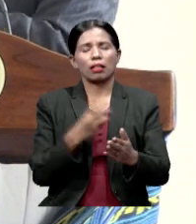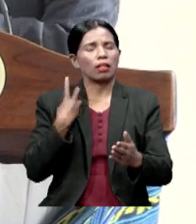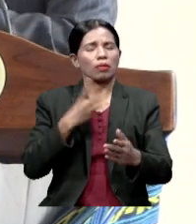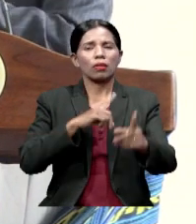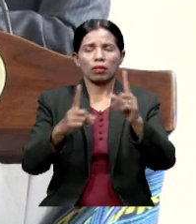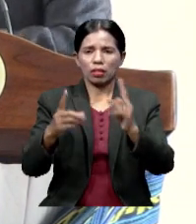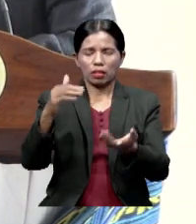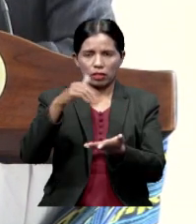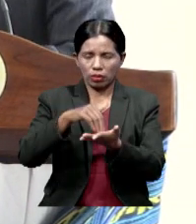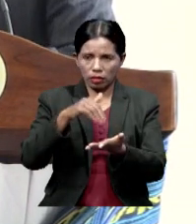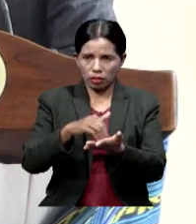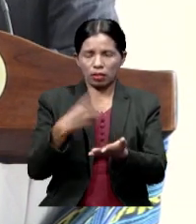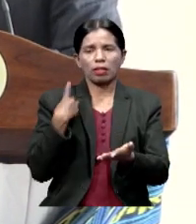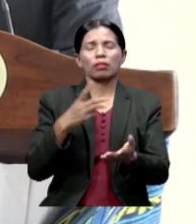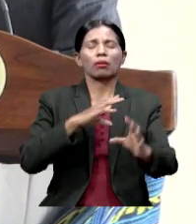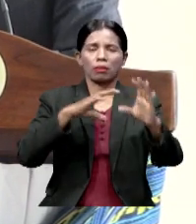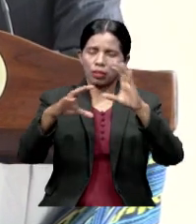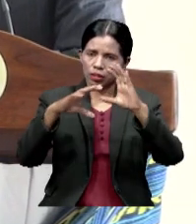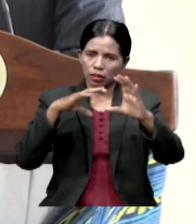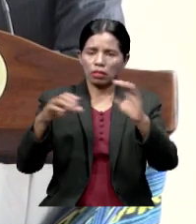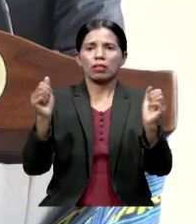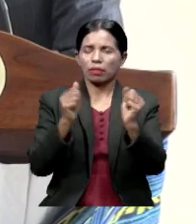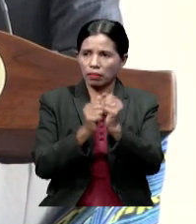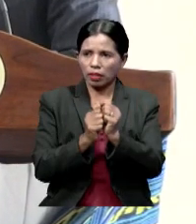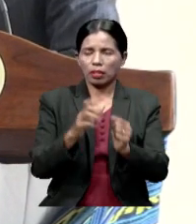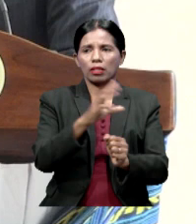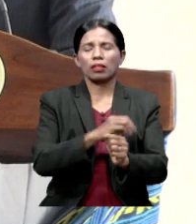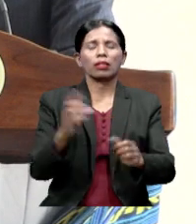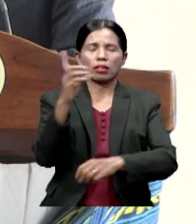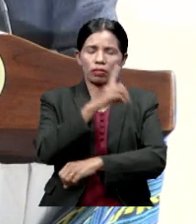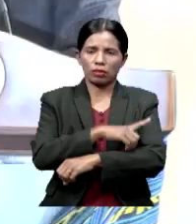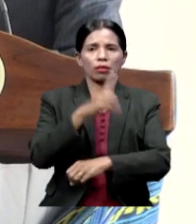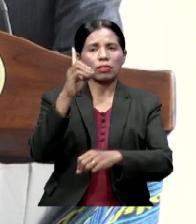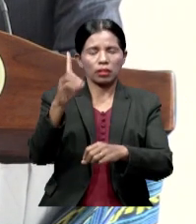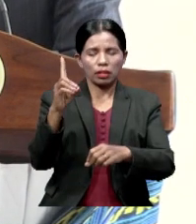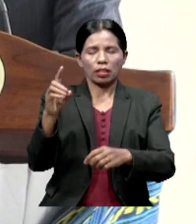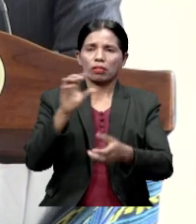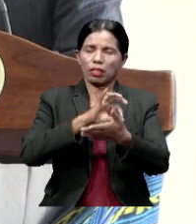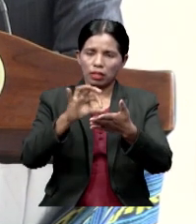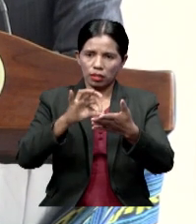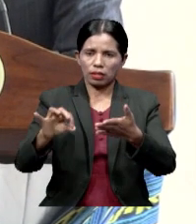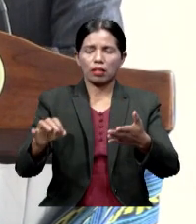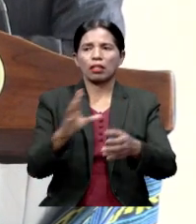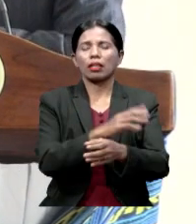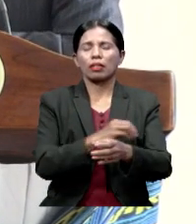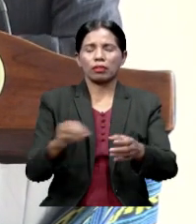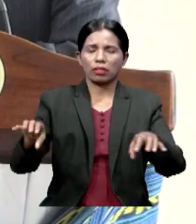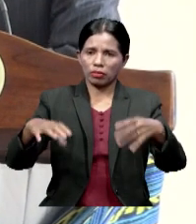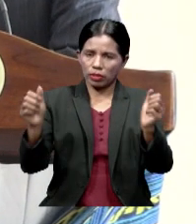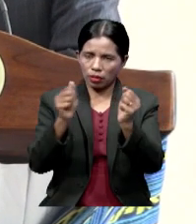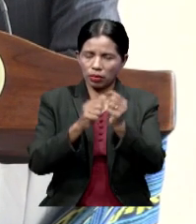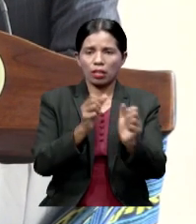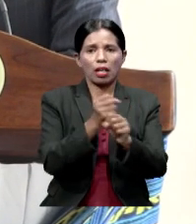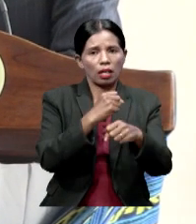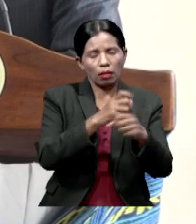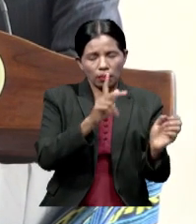vamos fazer mais contactos para um dia assinamos esse acordo esse plano